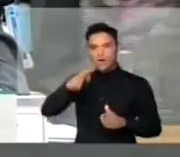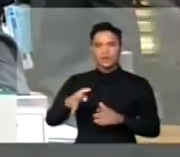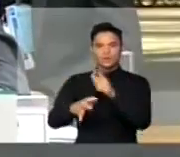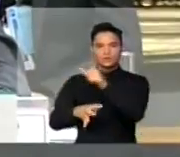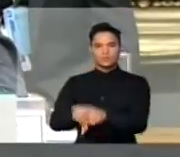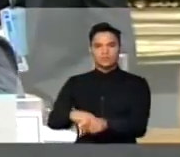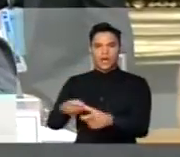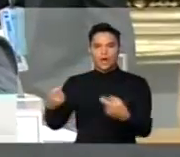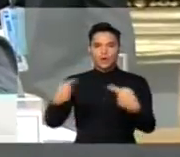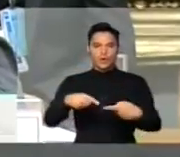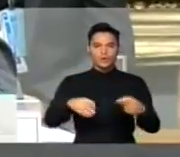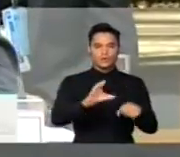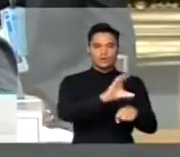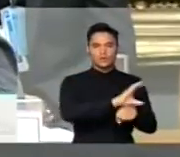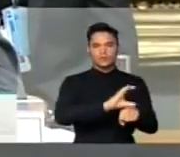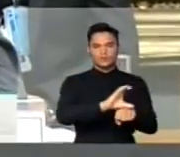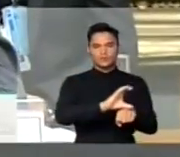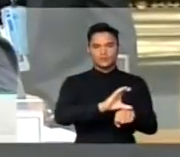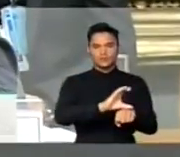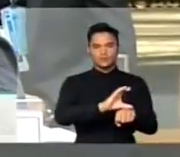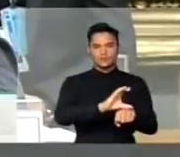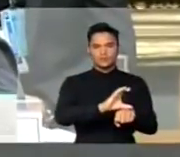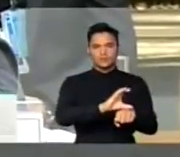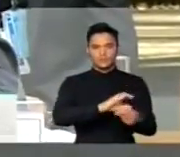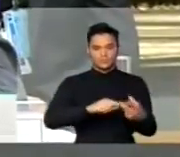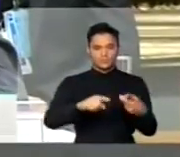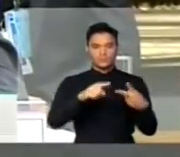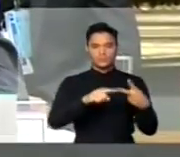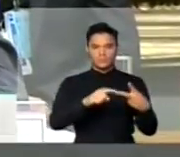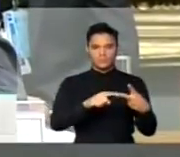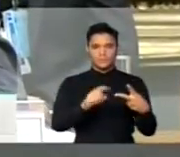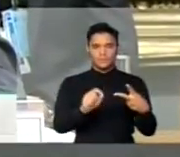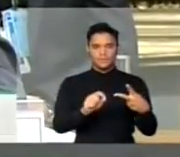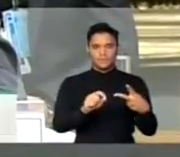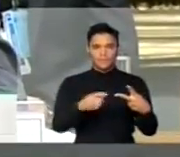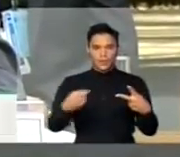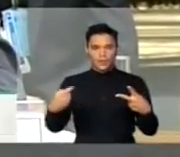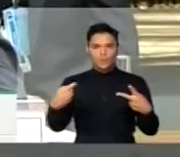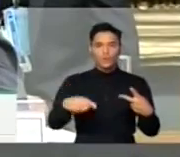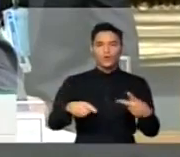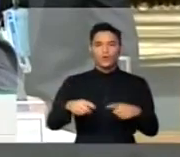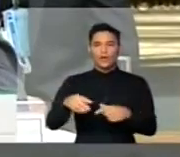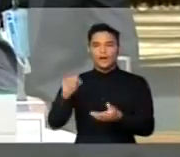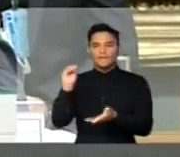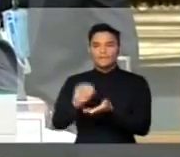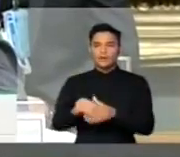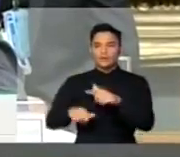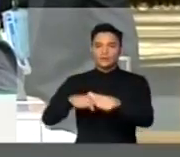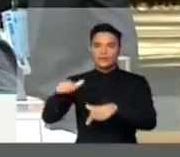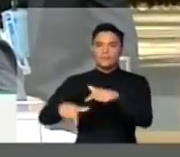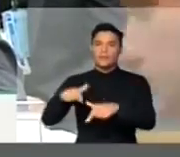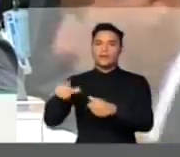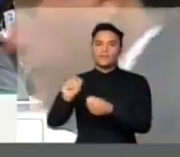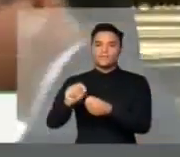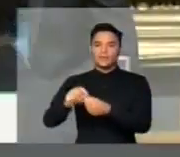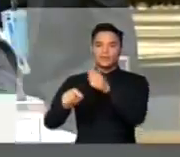atentado à Constituição Federal; 2, ato praticado pelo Presidente da